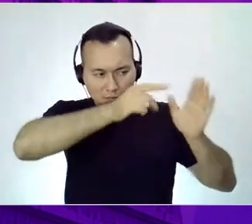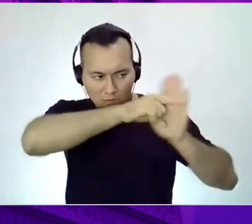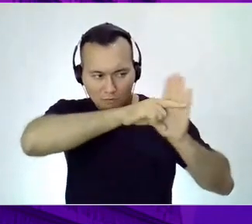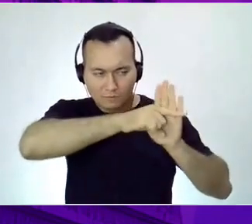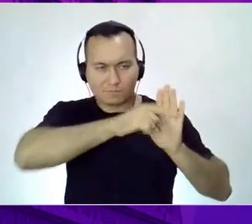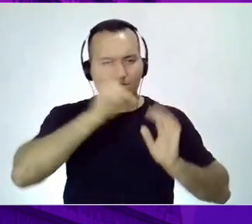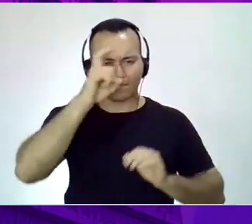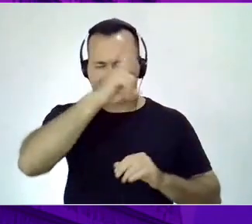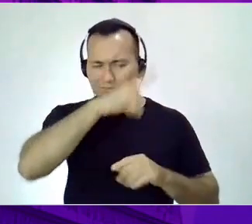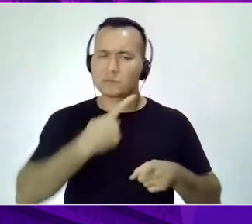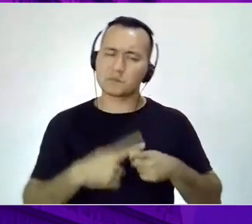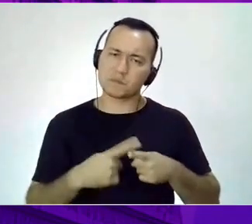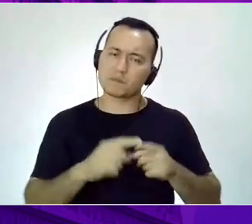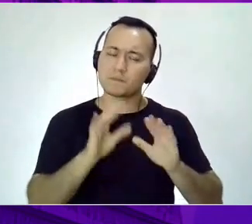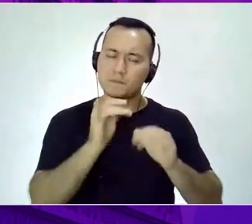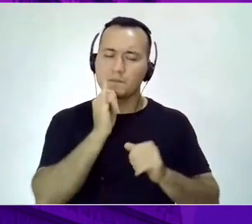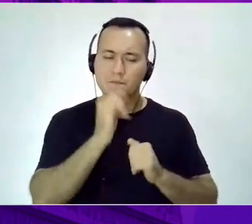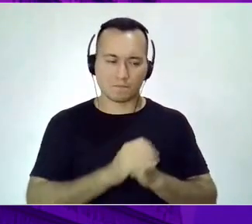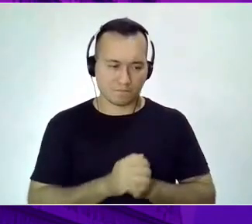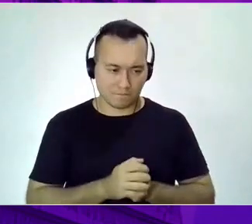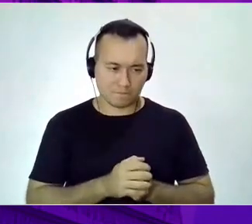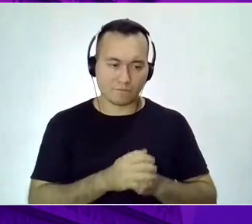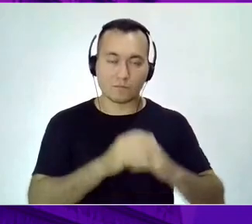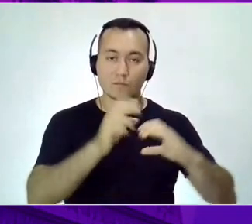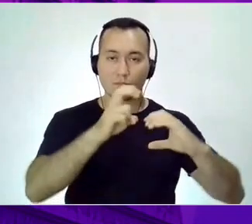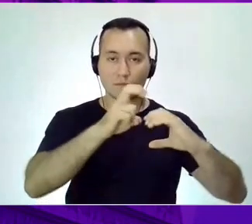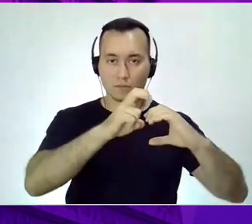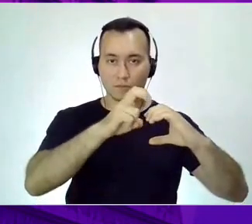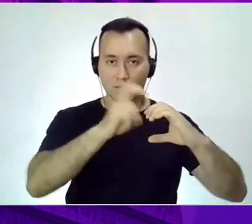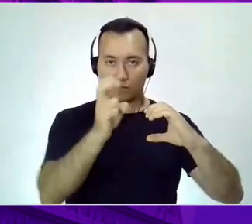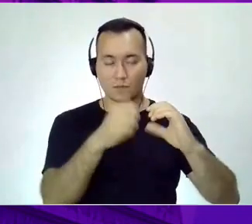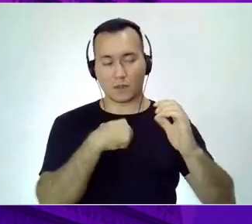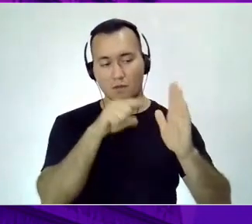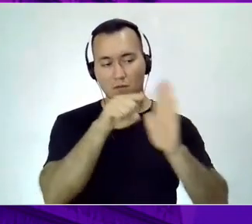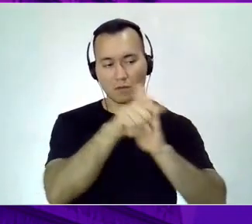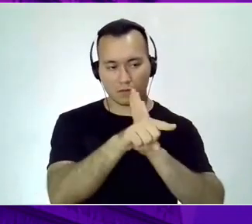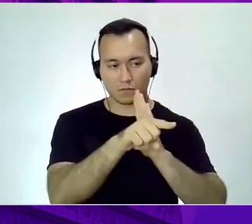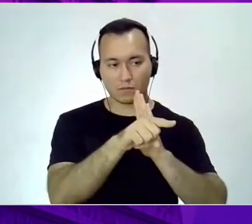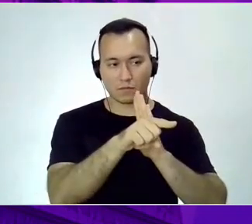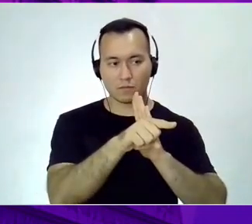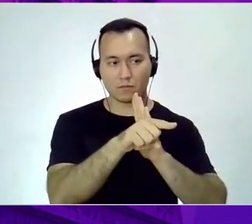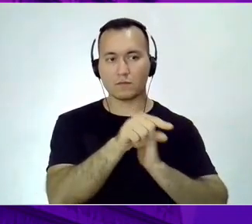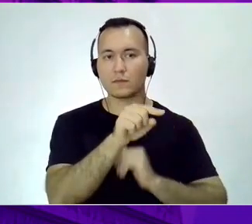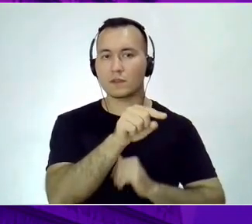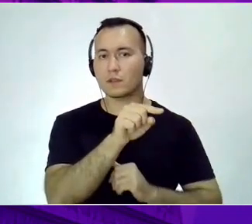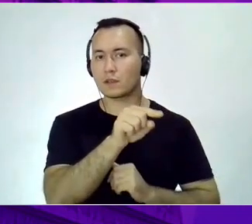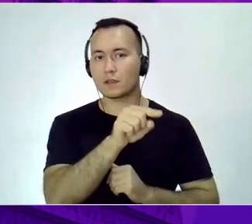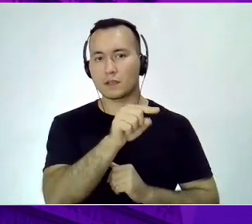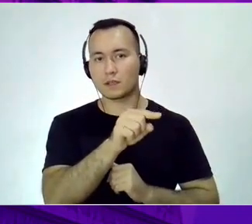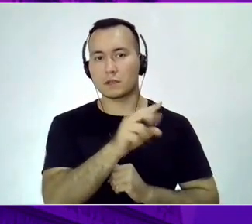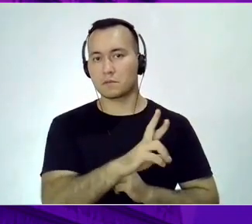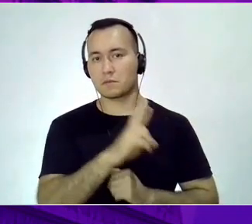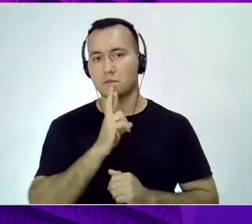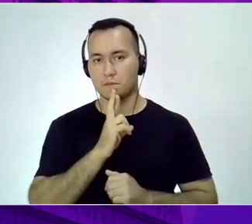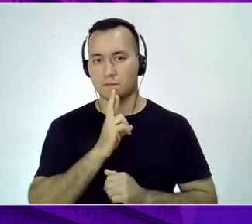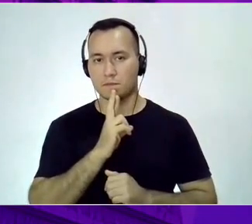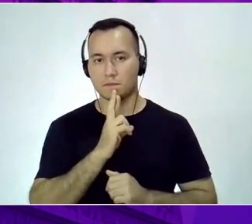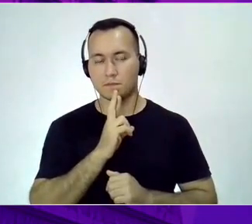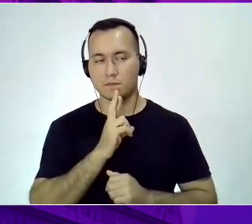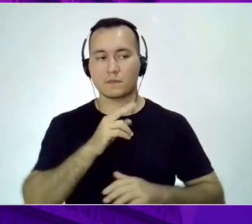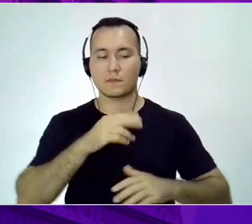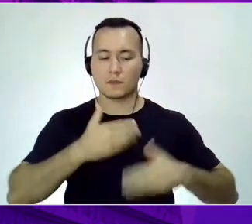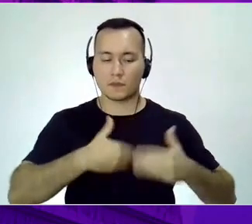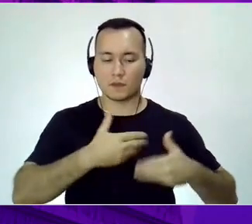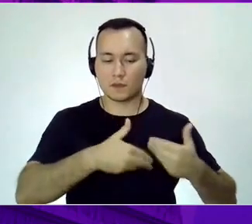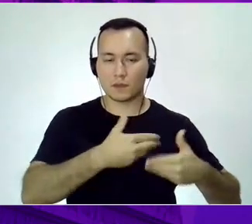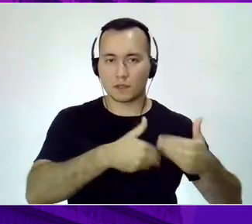der a mesma pergunta para ele, com alguns minutos de distância, é muito provável que eu tenha duas respostas diferentes.